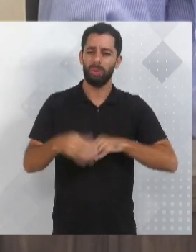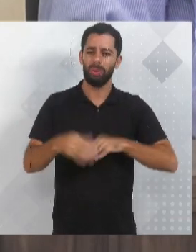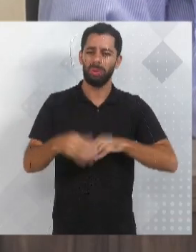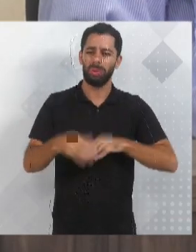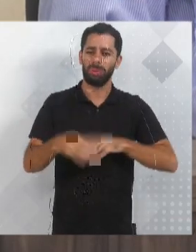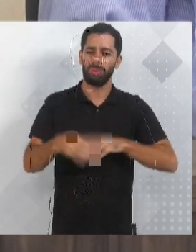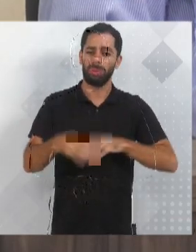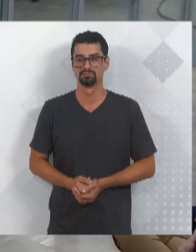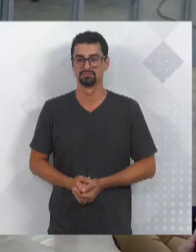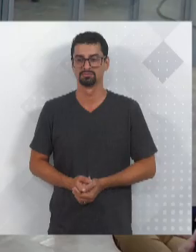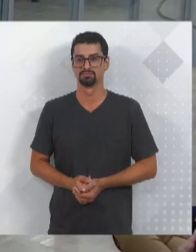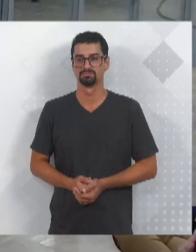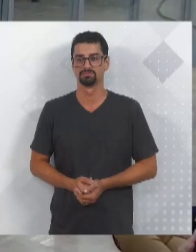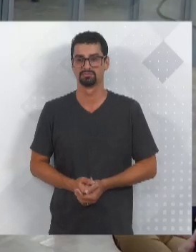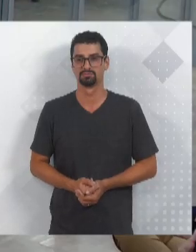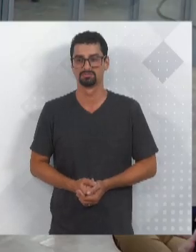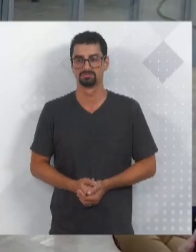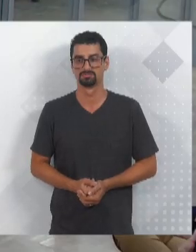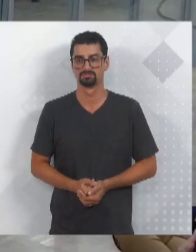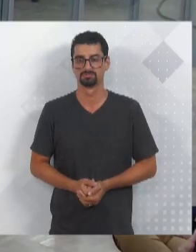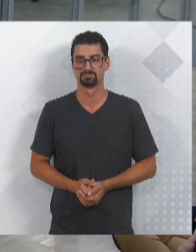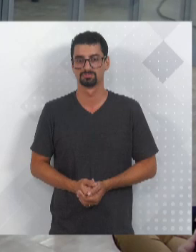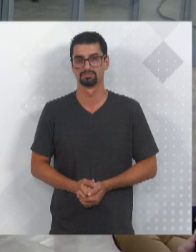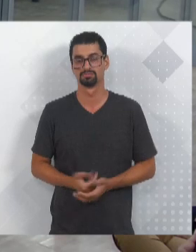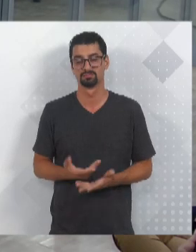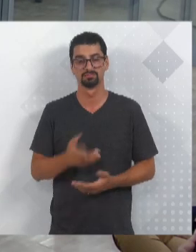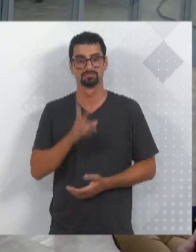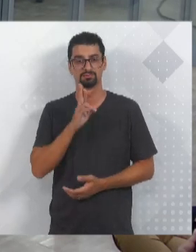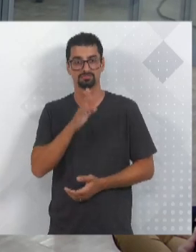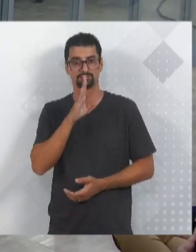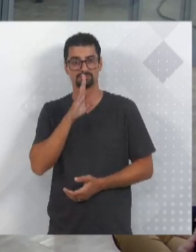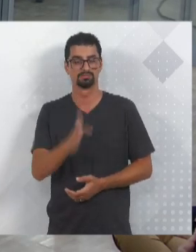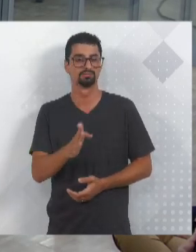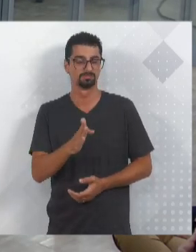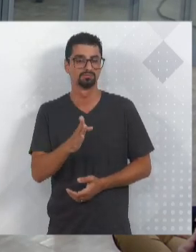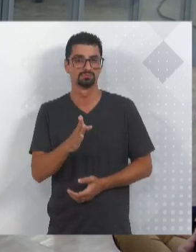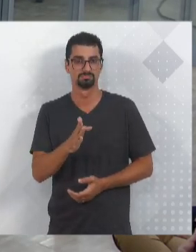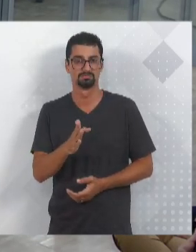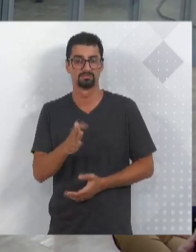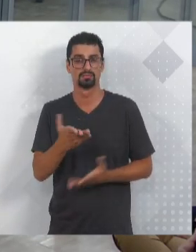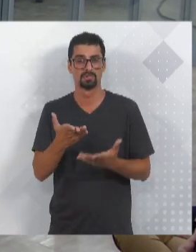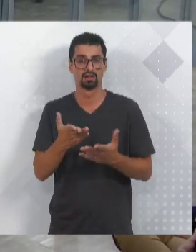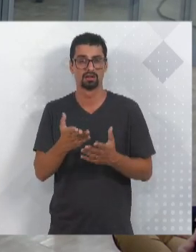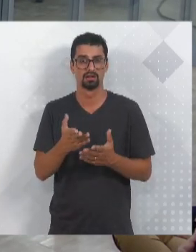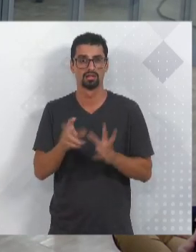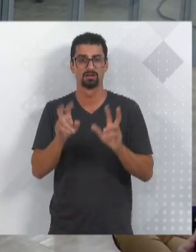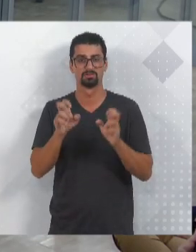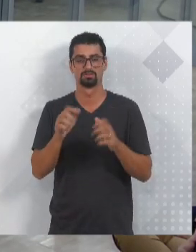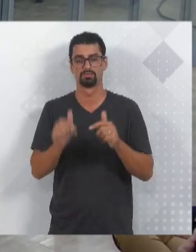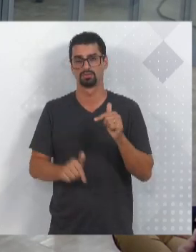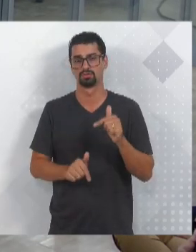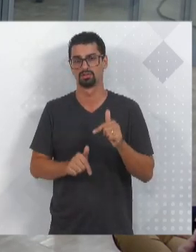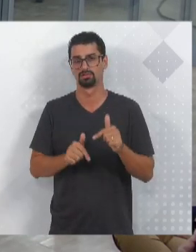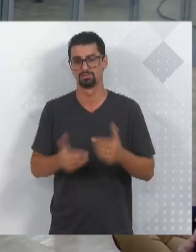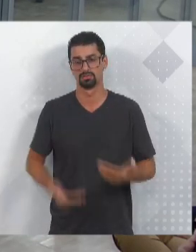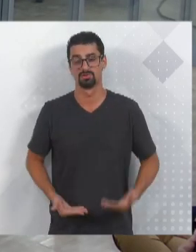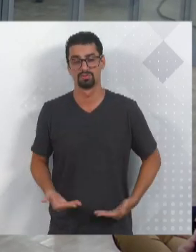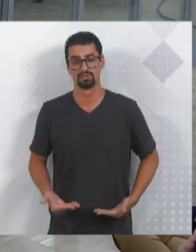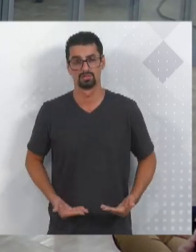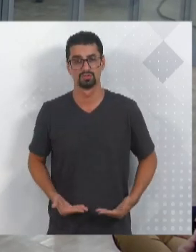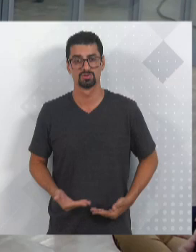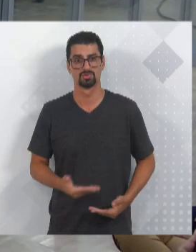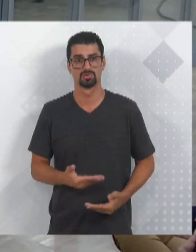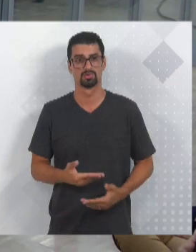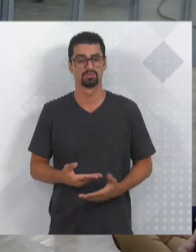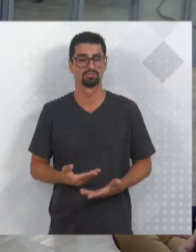Obrigada. Bem, vamos direto ao ponto, né? Eu acho que, em relação aos serviços da